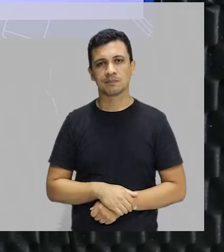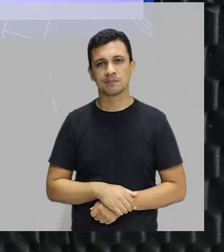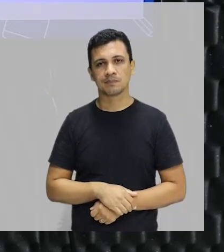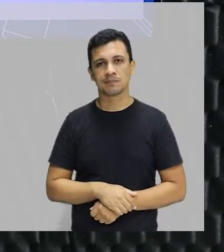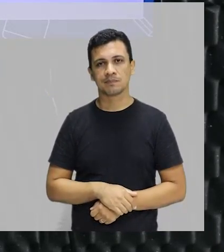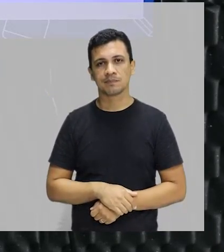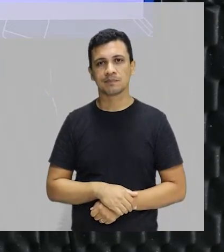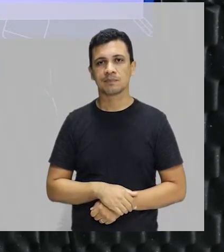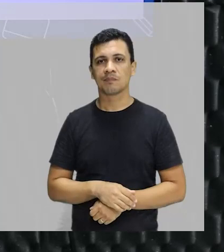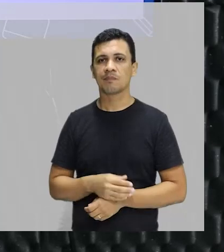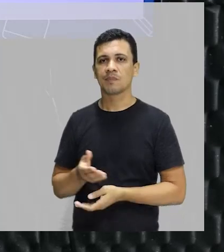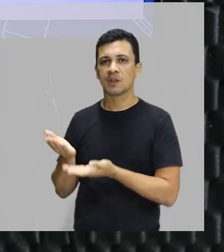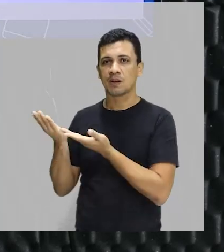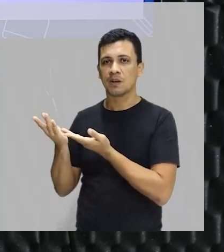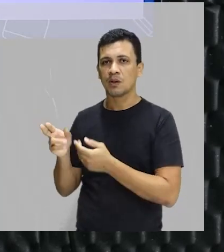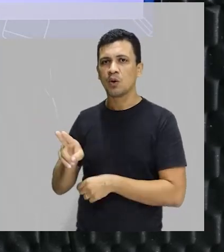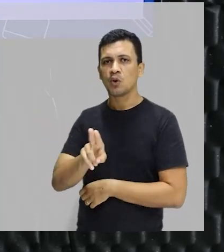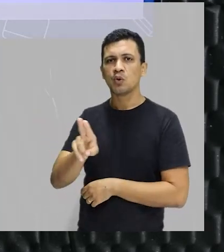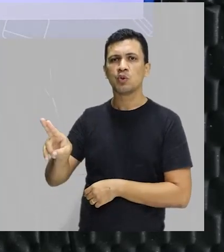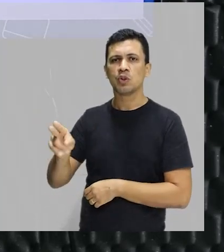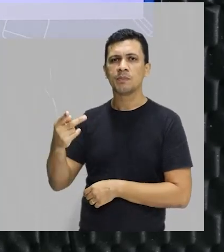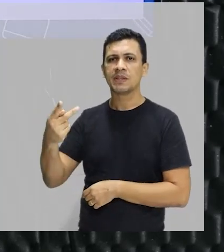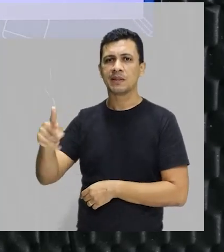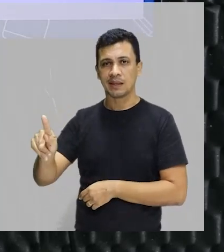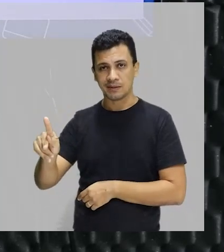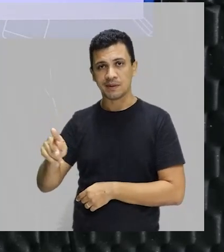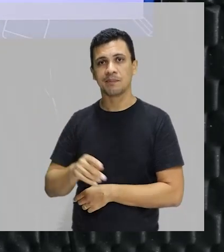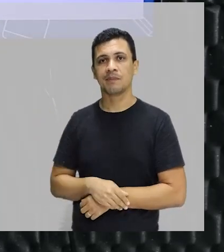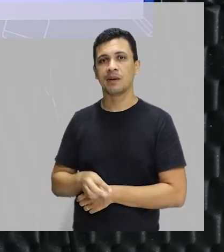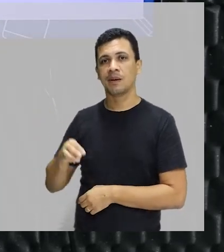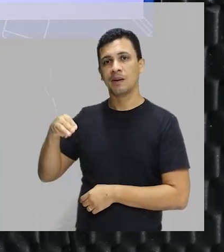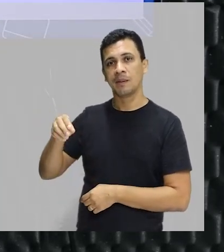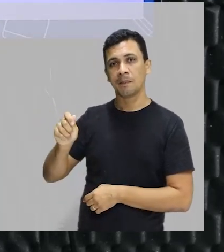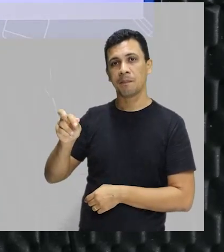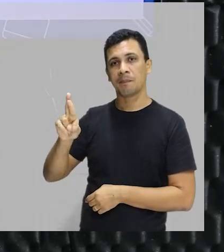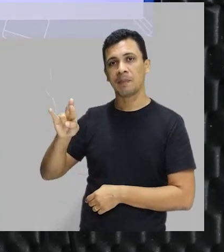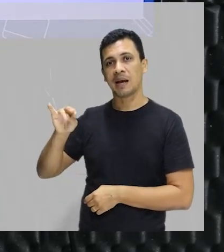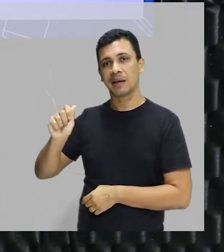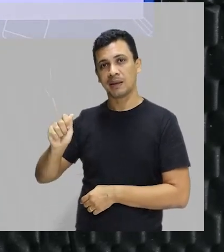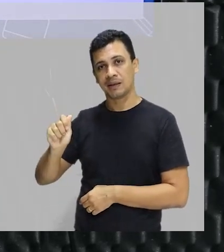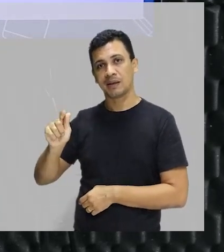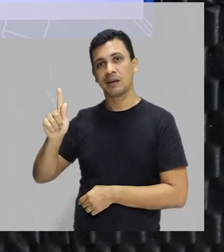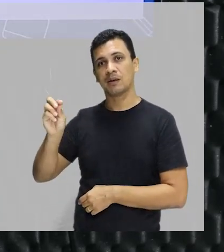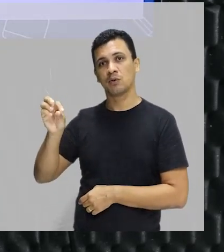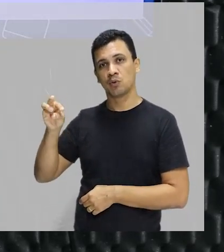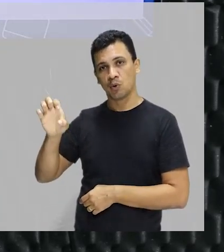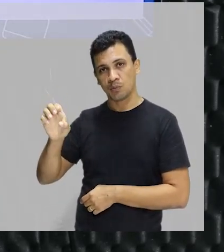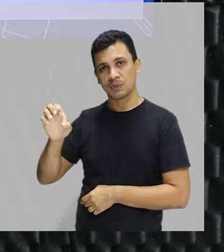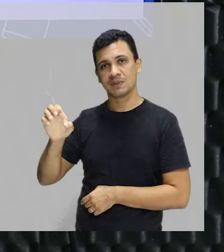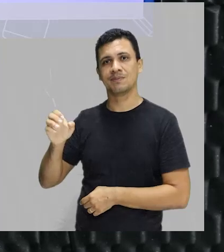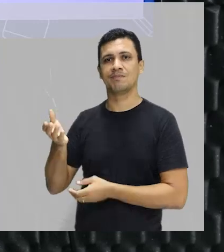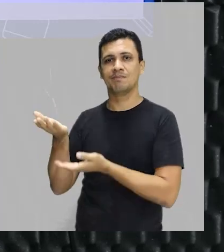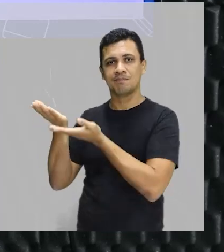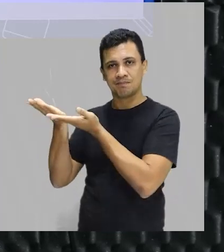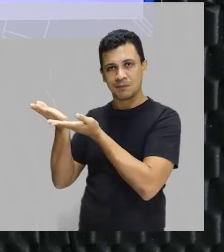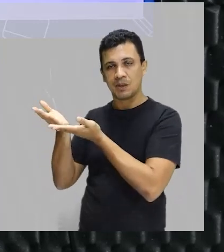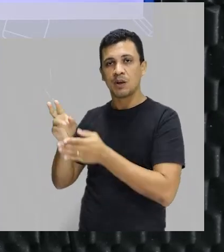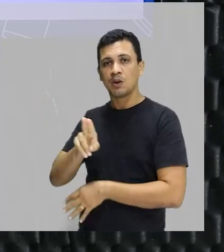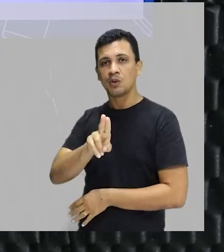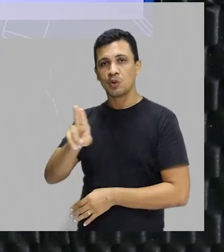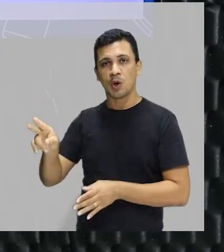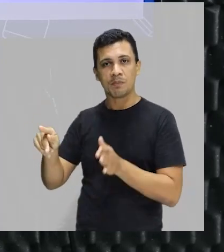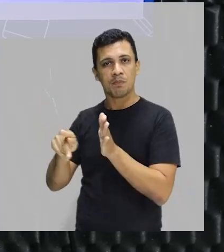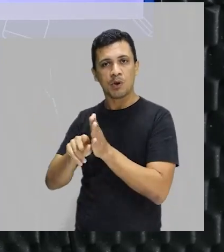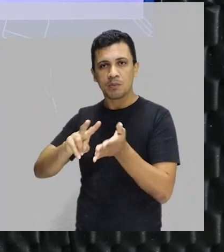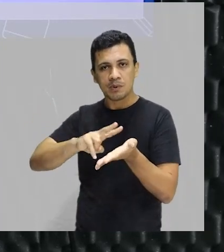de Oliveira. O nome dela era, aí eu tenho a representação do nome próprio. Maria Gomes de Oliveira, nome próprio a gente